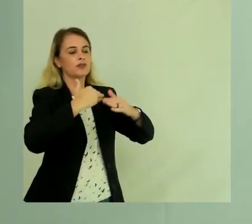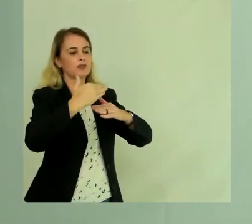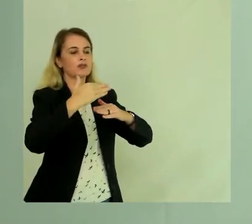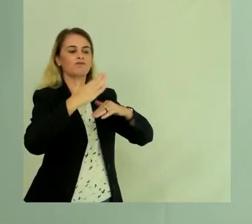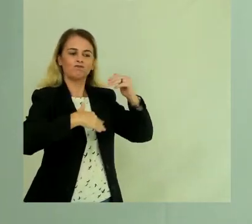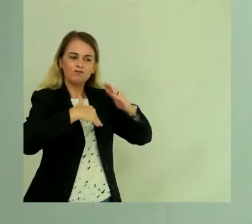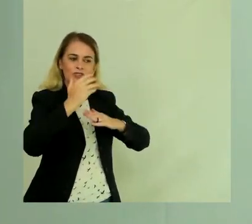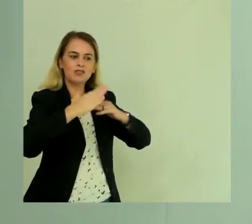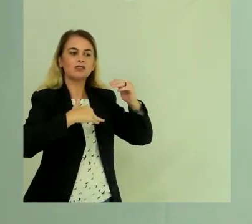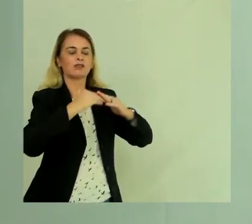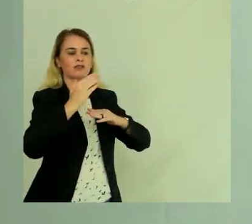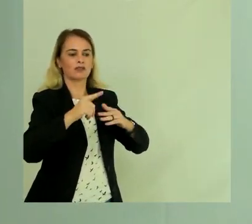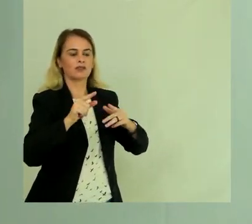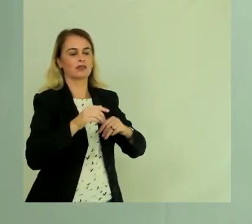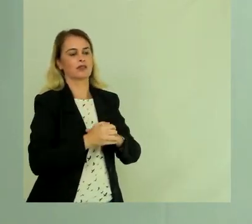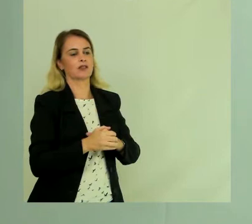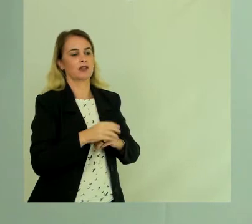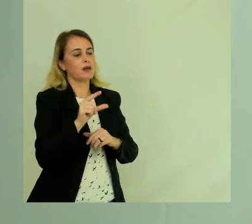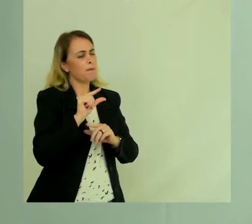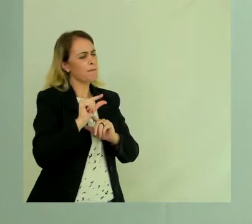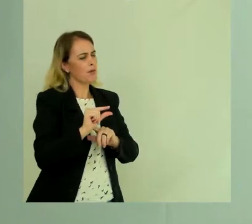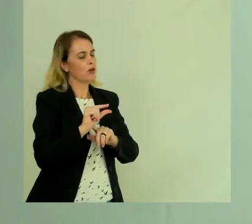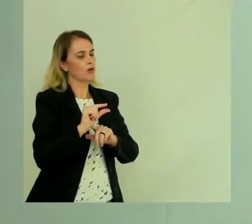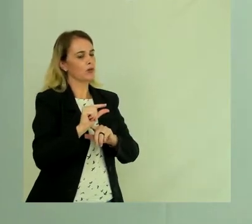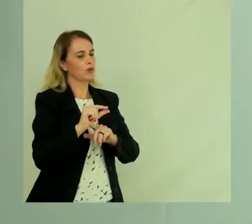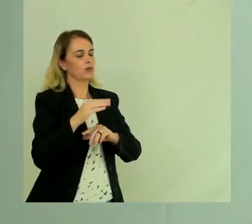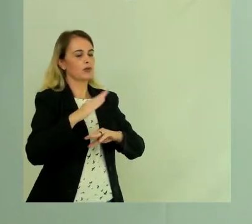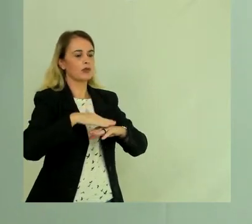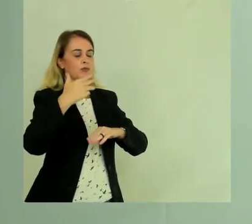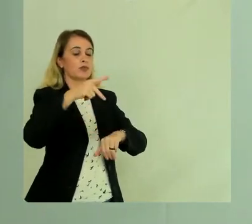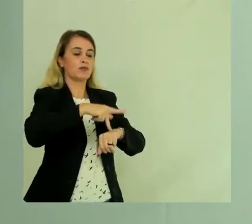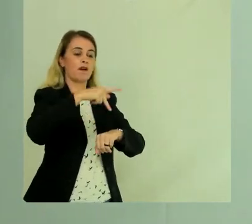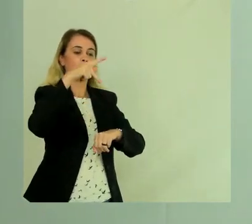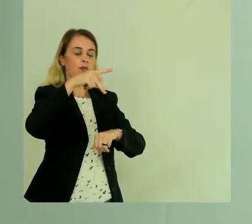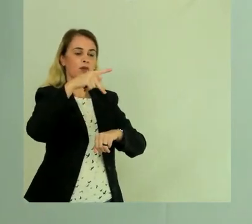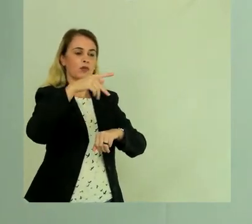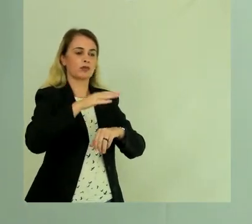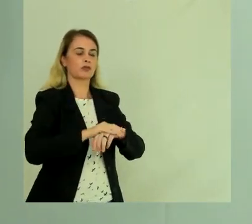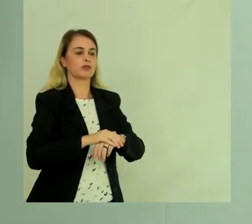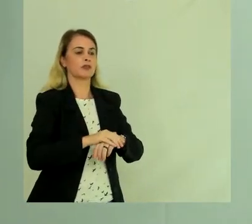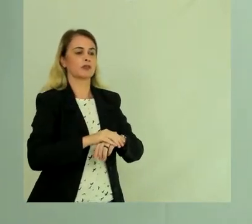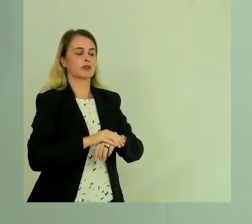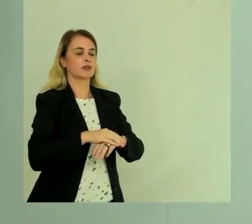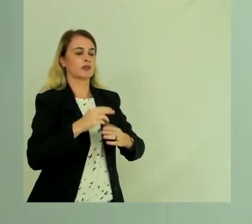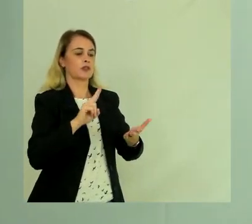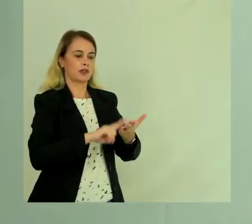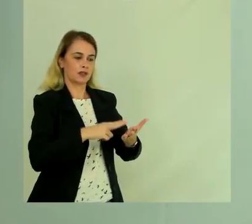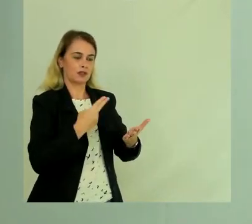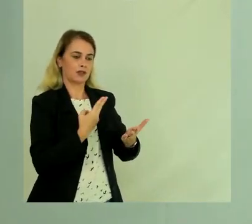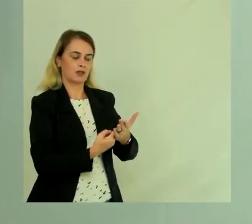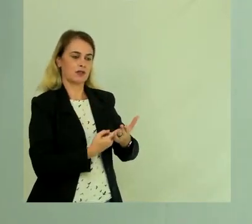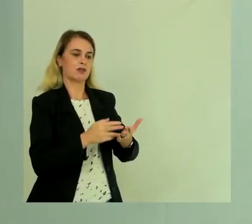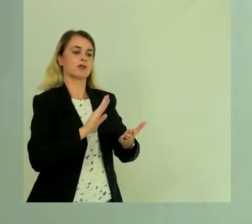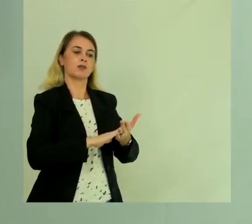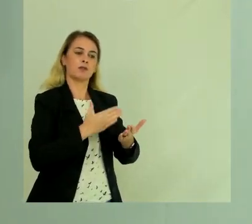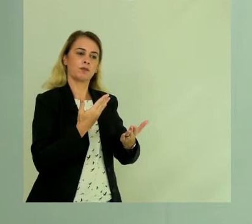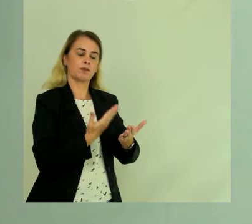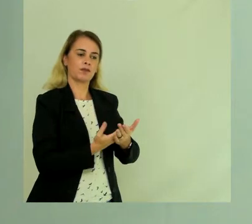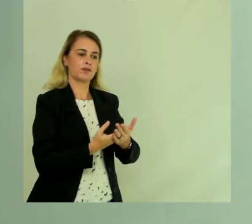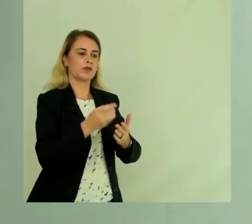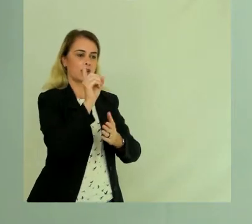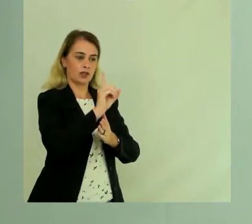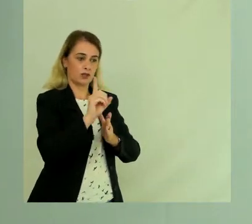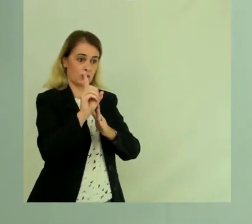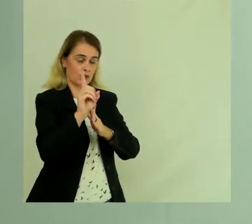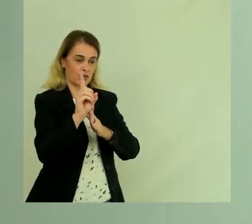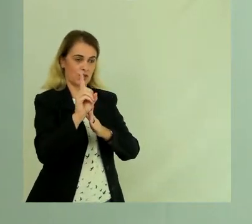vi que ainda era pouco. Depois eu fiz a pós-graduação em Interpretação, Tradução e Docência em Belo Horizonte, pela